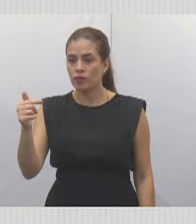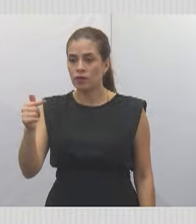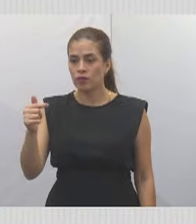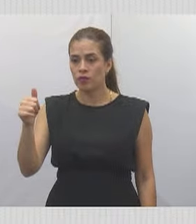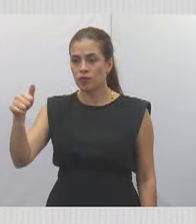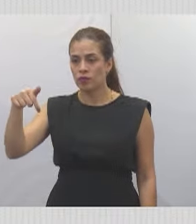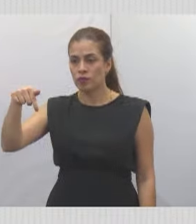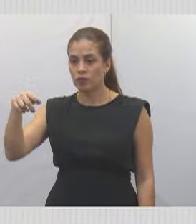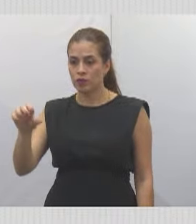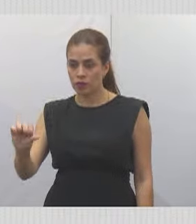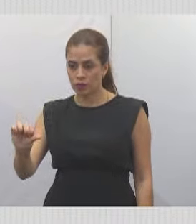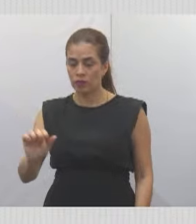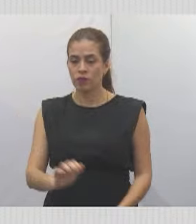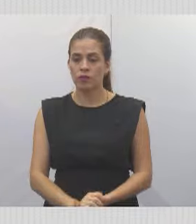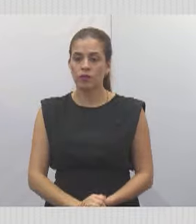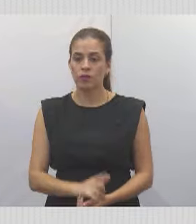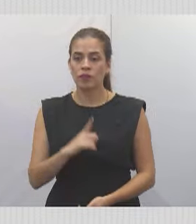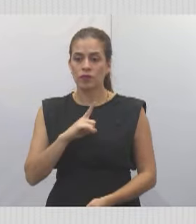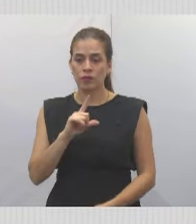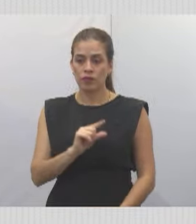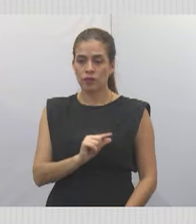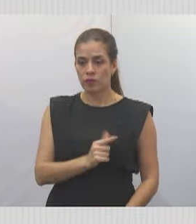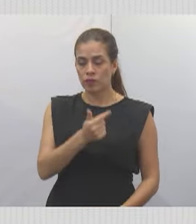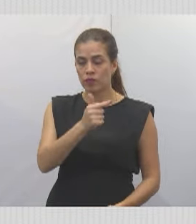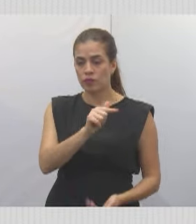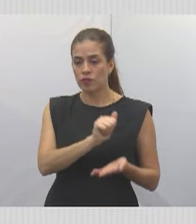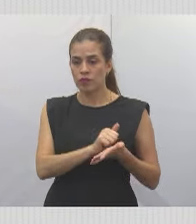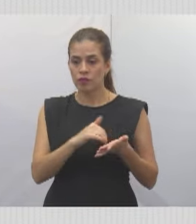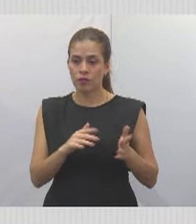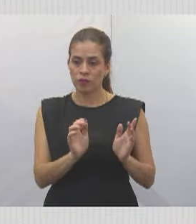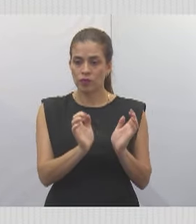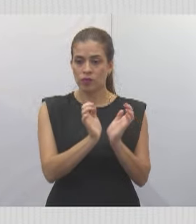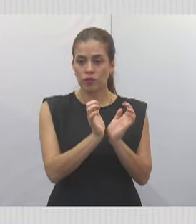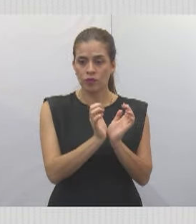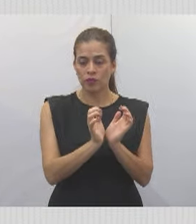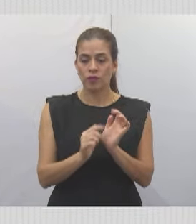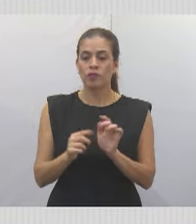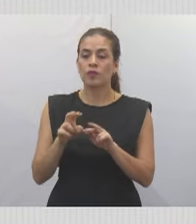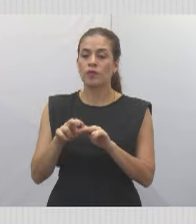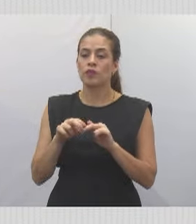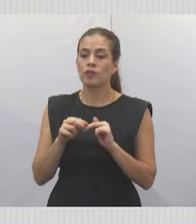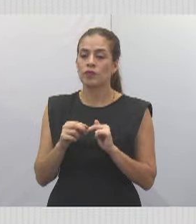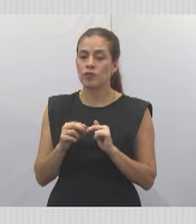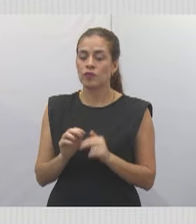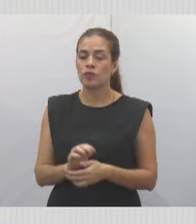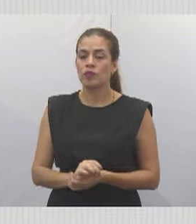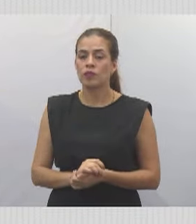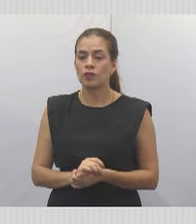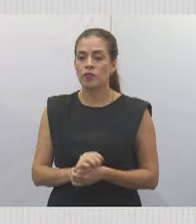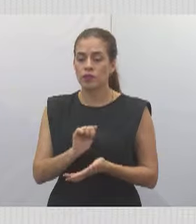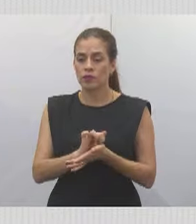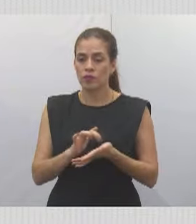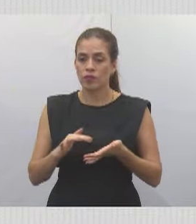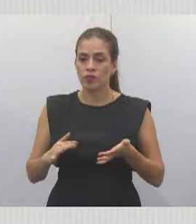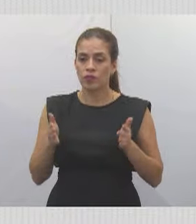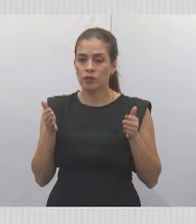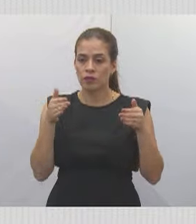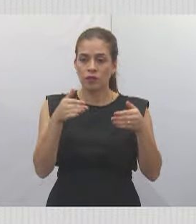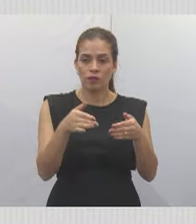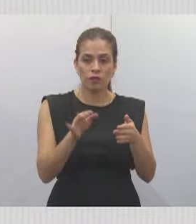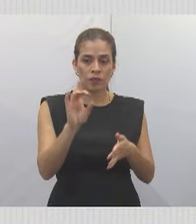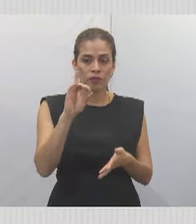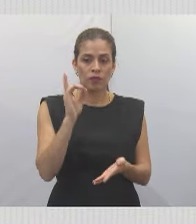27.179. Houve uma queda em outras atividades coletivas, devido principalmente a atividades voltadas para a dengue,